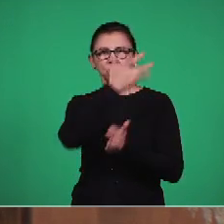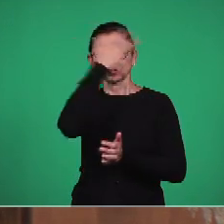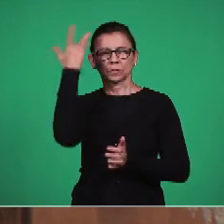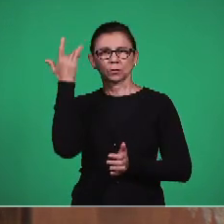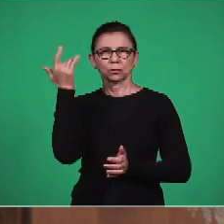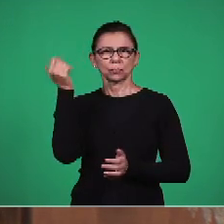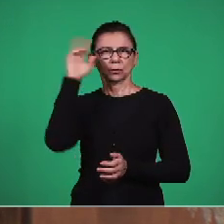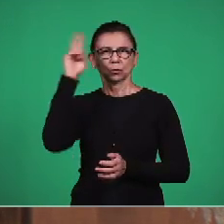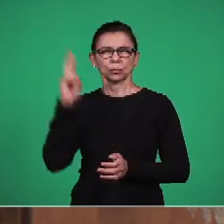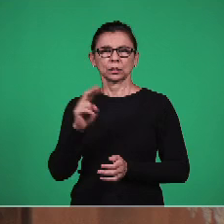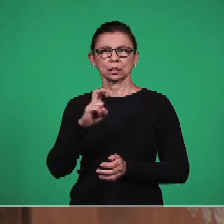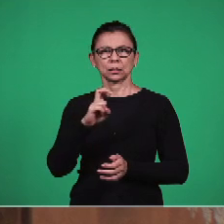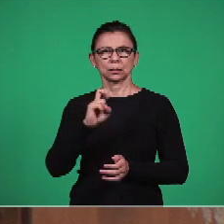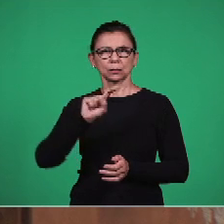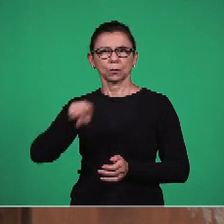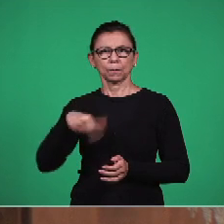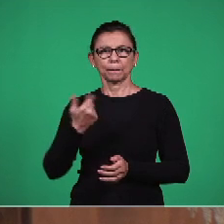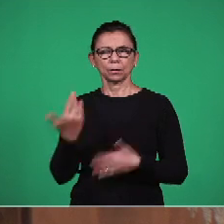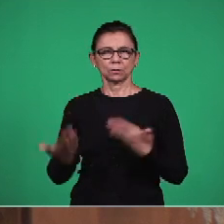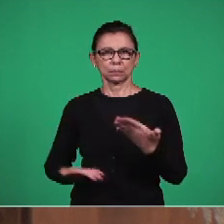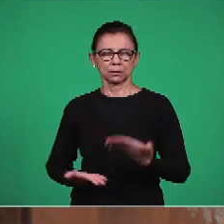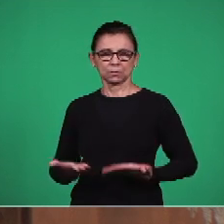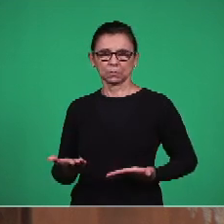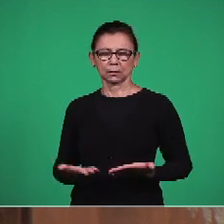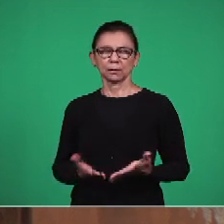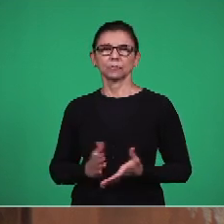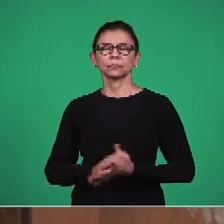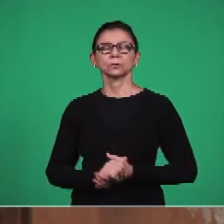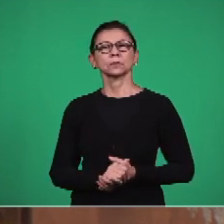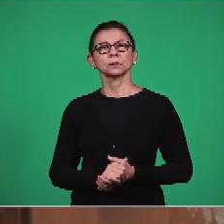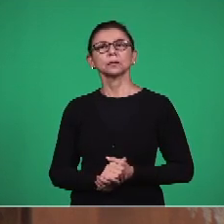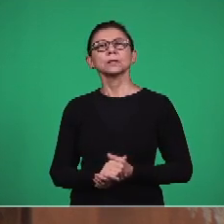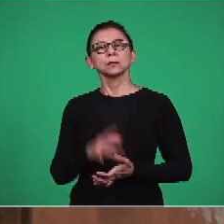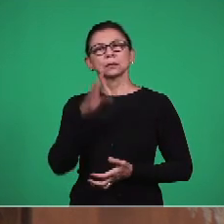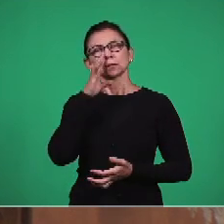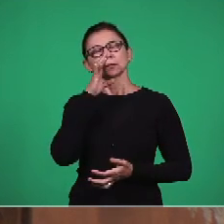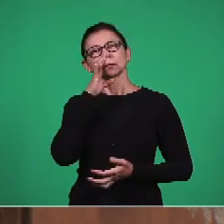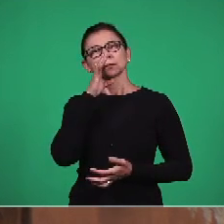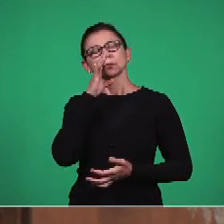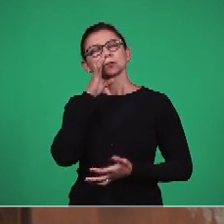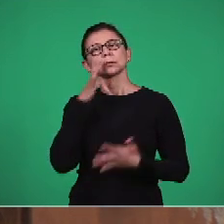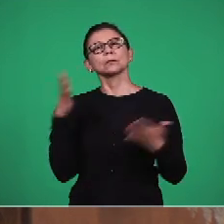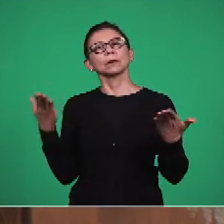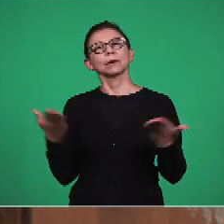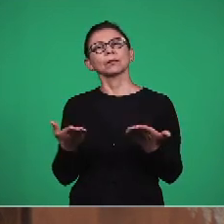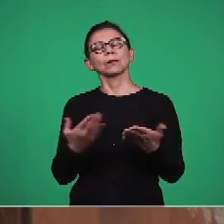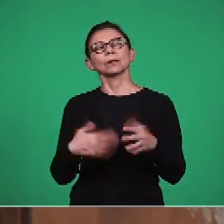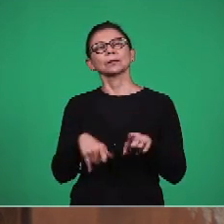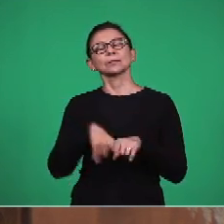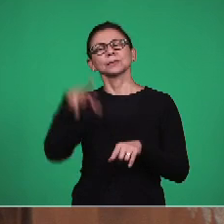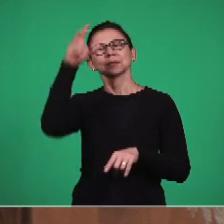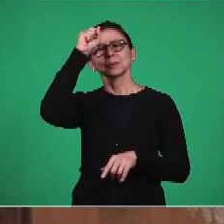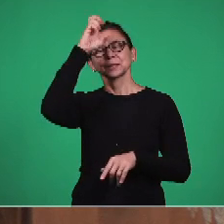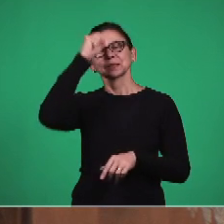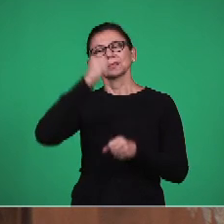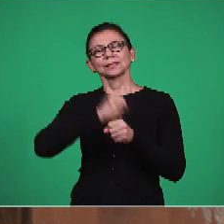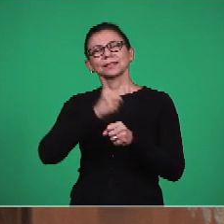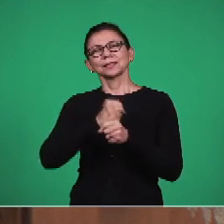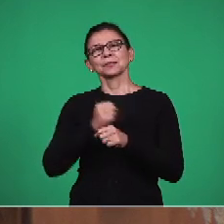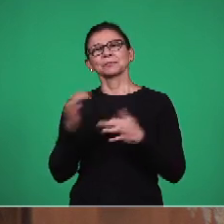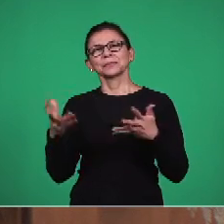mil membros que estão juntamente conosco lá, aprendendo dessa obra maravilhosa do Espírito